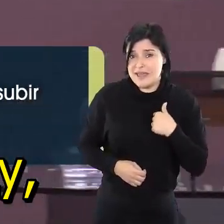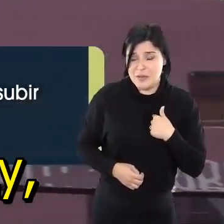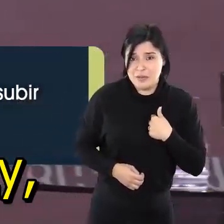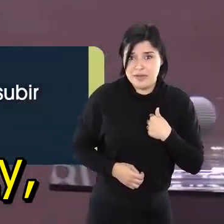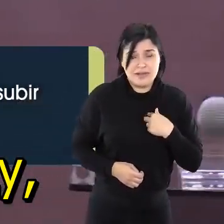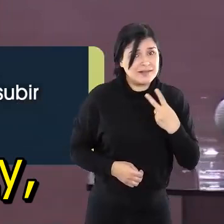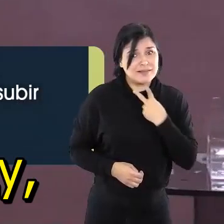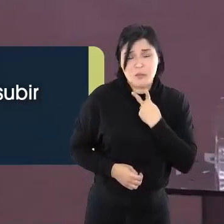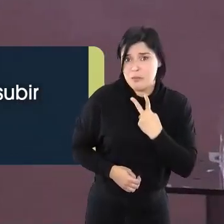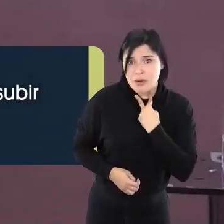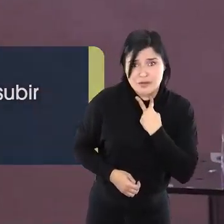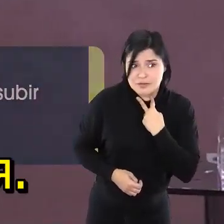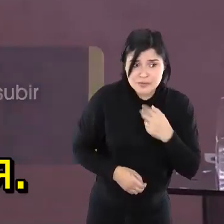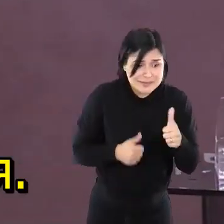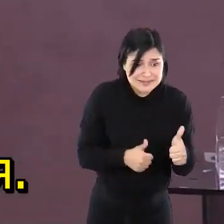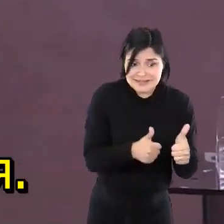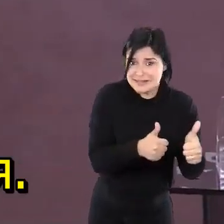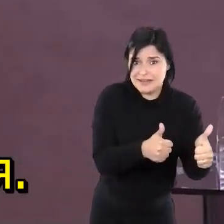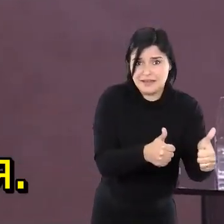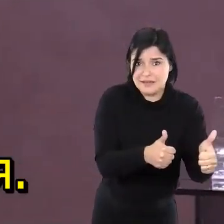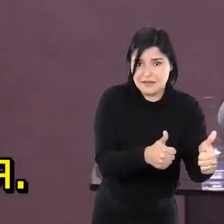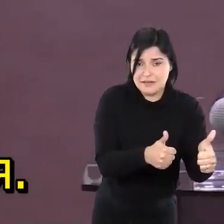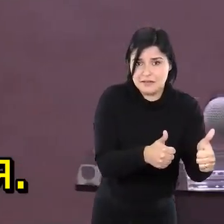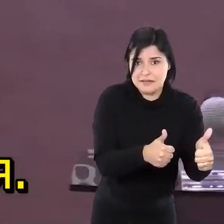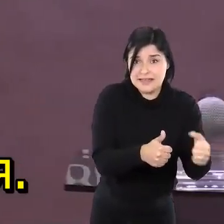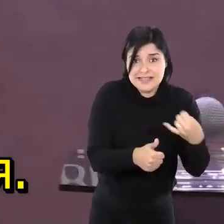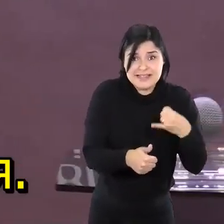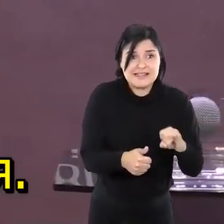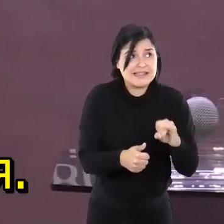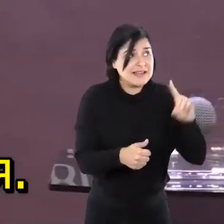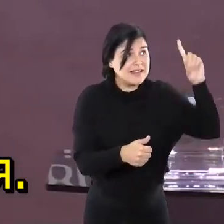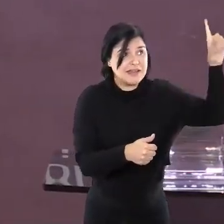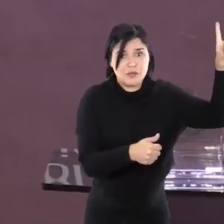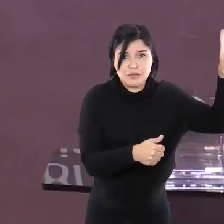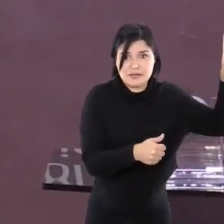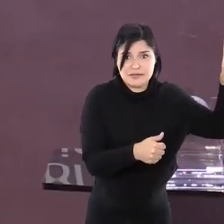lugar nenhum se o Senhor se afastar de mim.